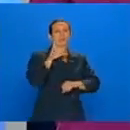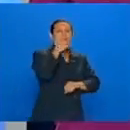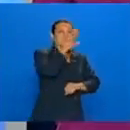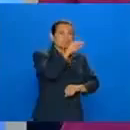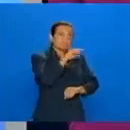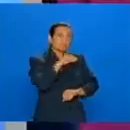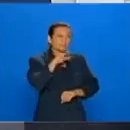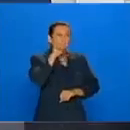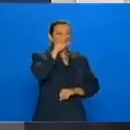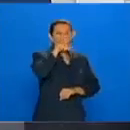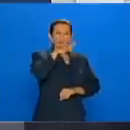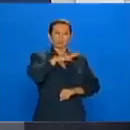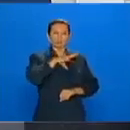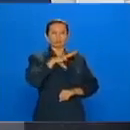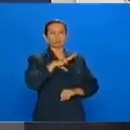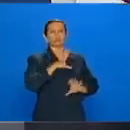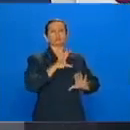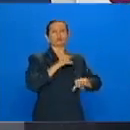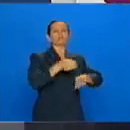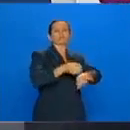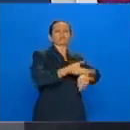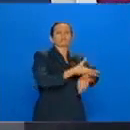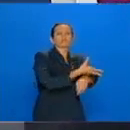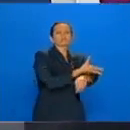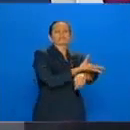à frase.